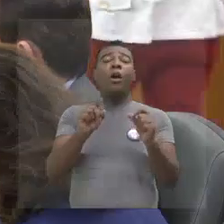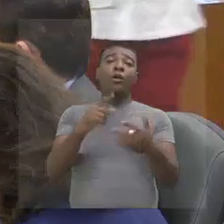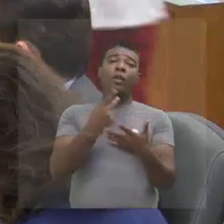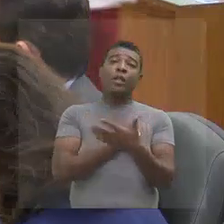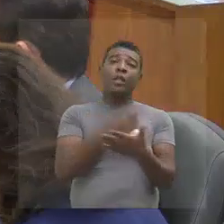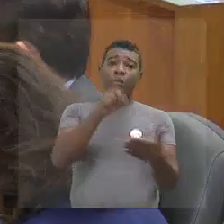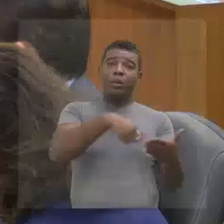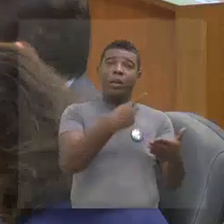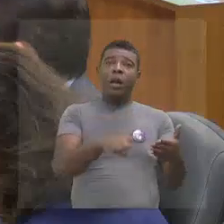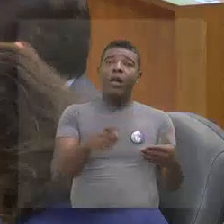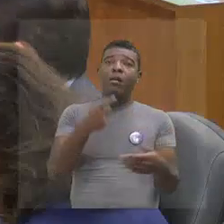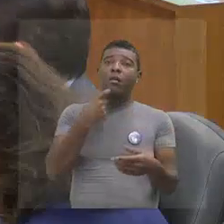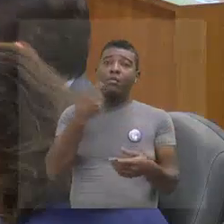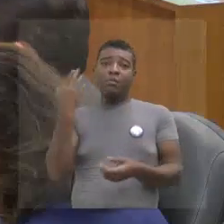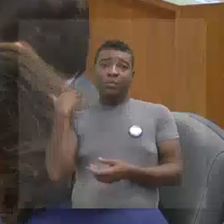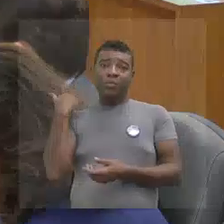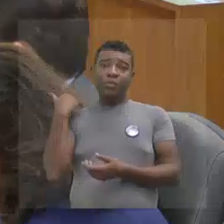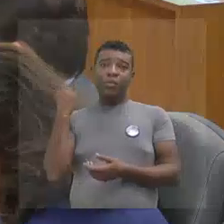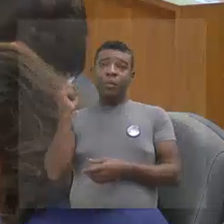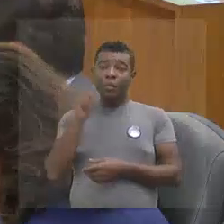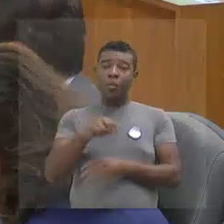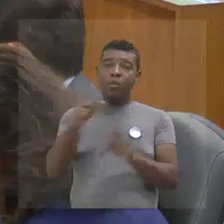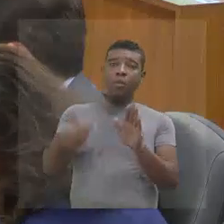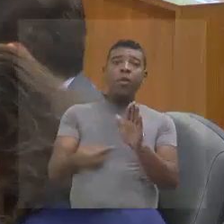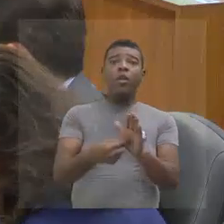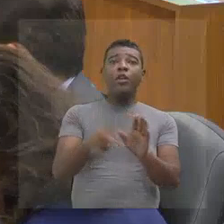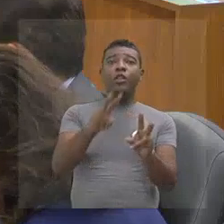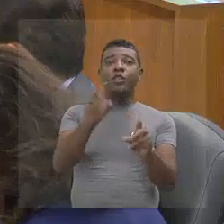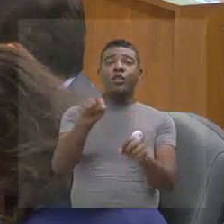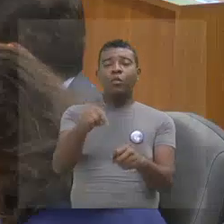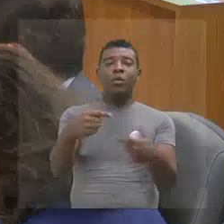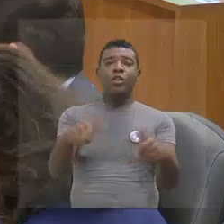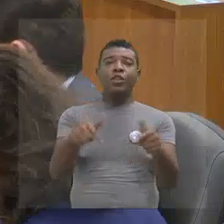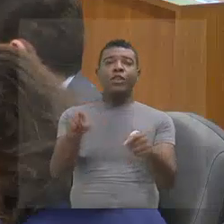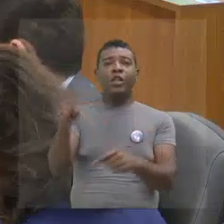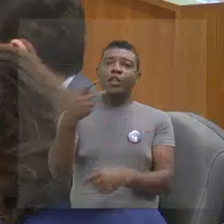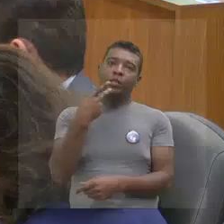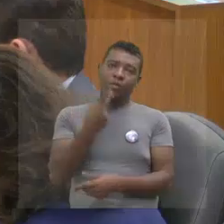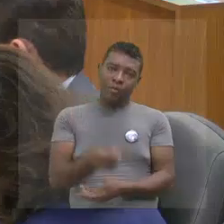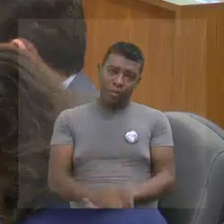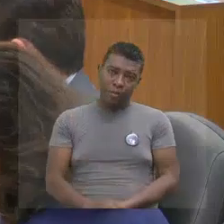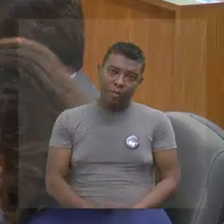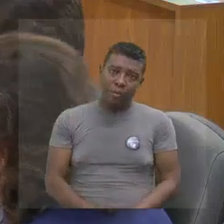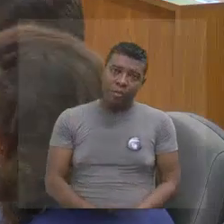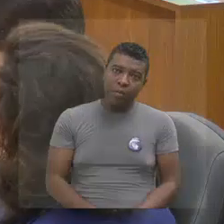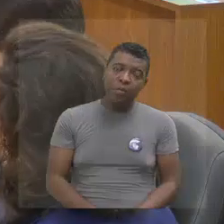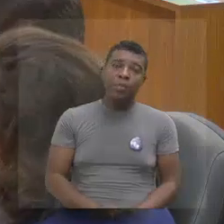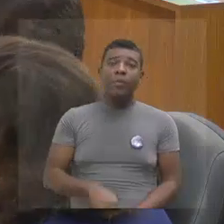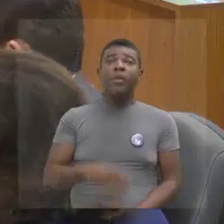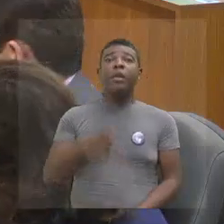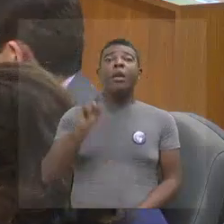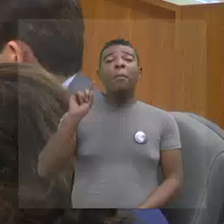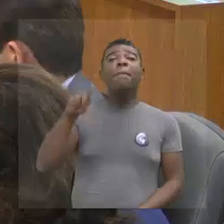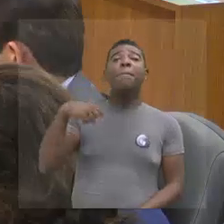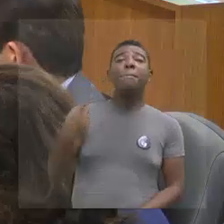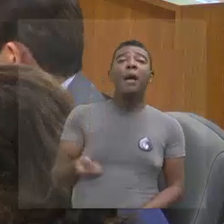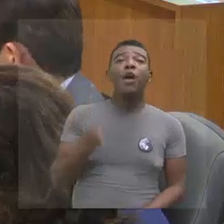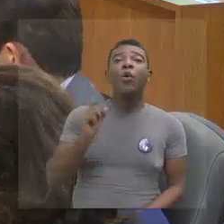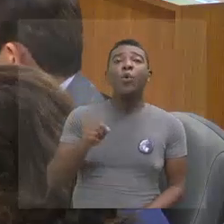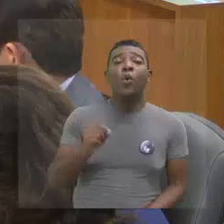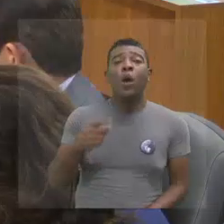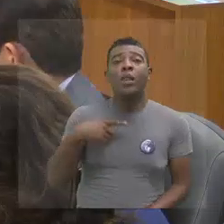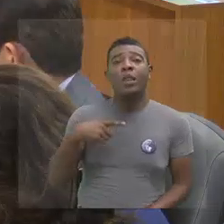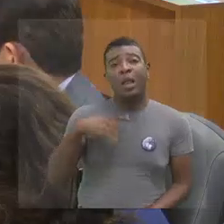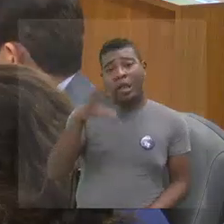esse é o ponto é em relação a essa atividade que você menciona é Além disso nós tivemos uma decisão recente